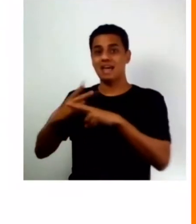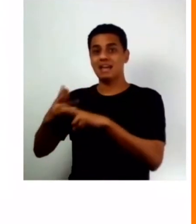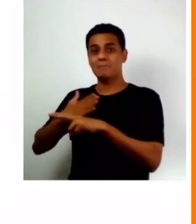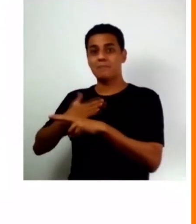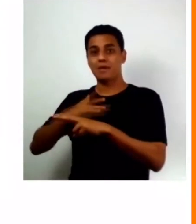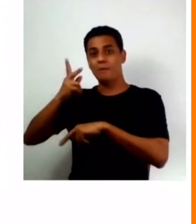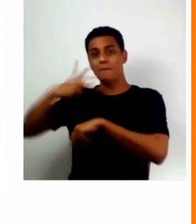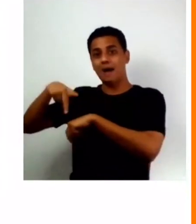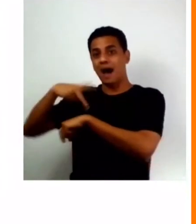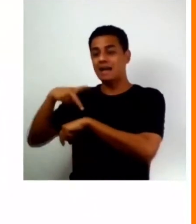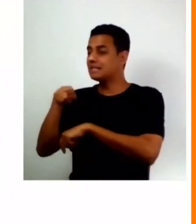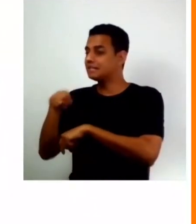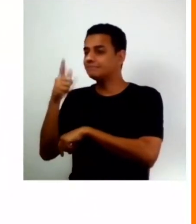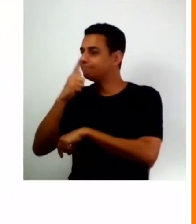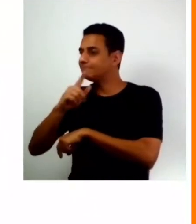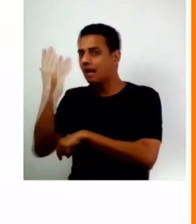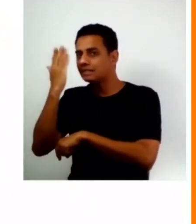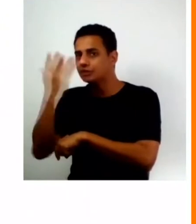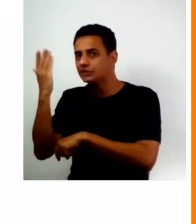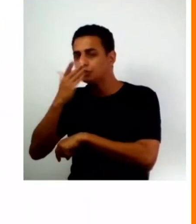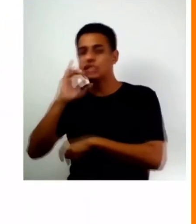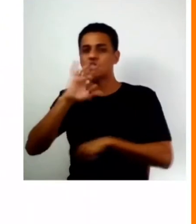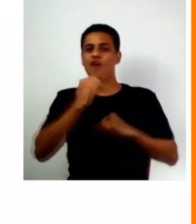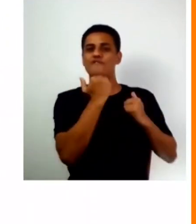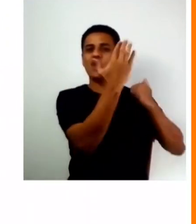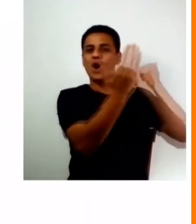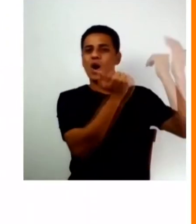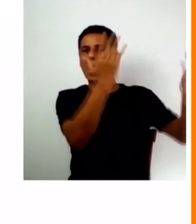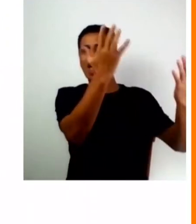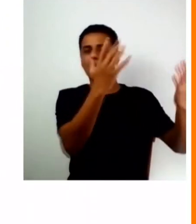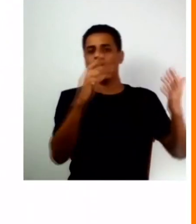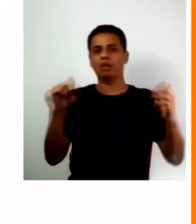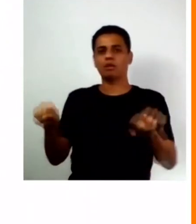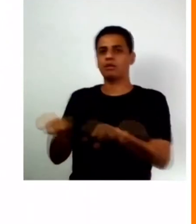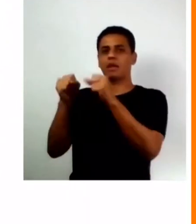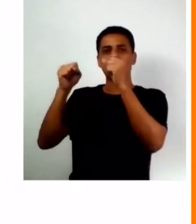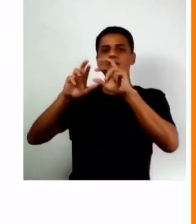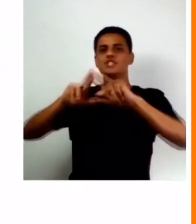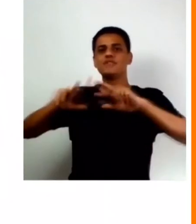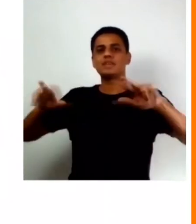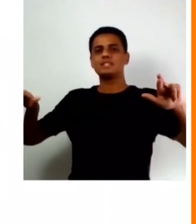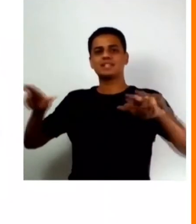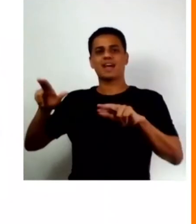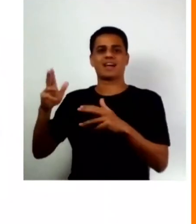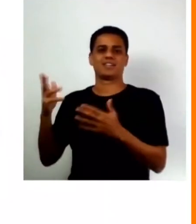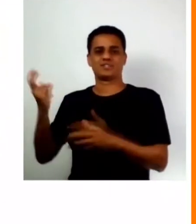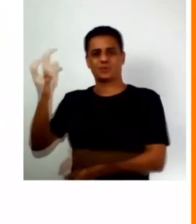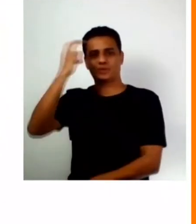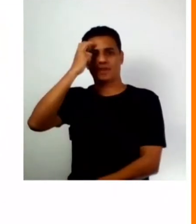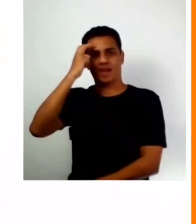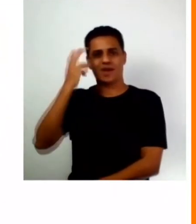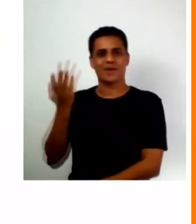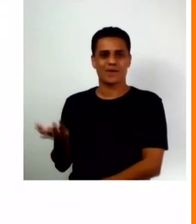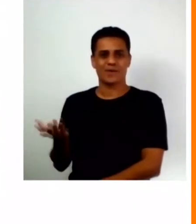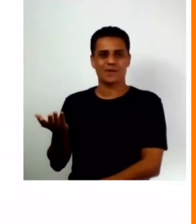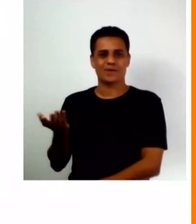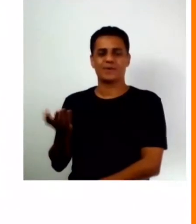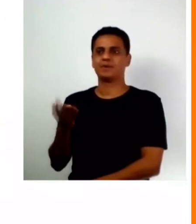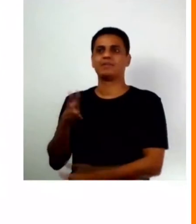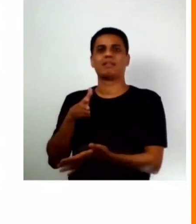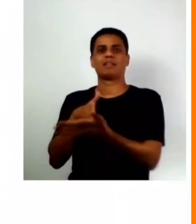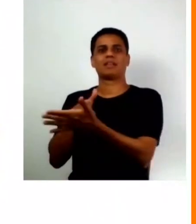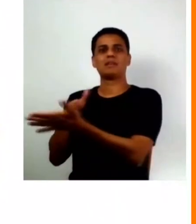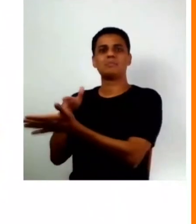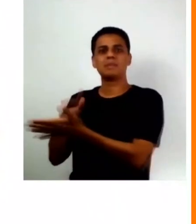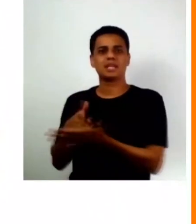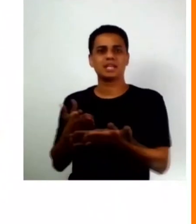mercado de exposición, estamos destruindo a diversidade cultural e estamos destruindo unha posibilidade de creación que sobre todo é que a nosa